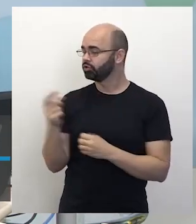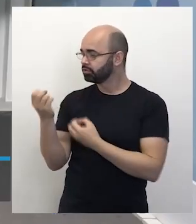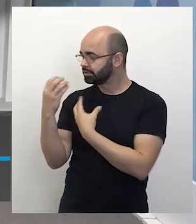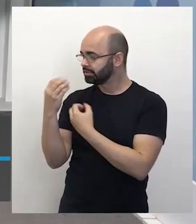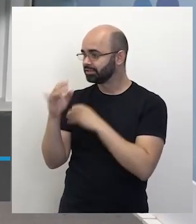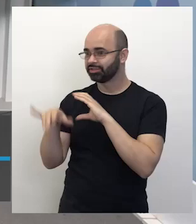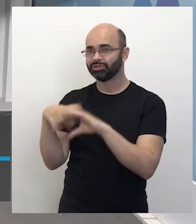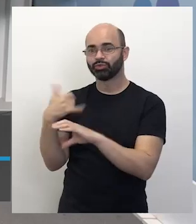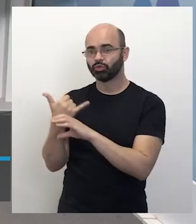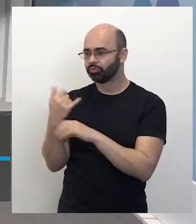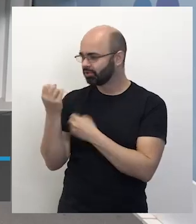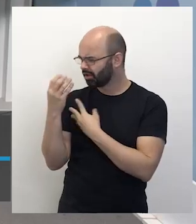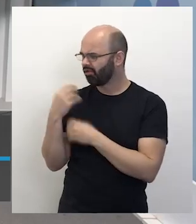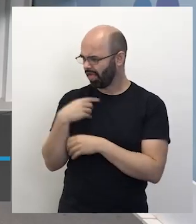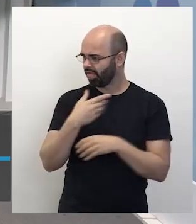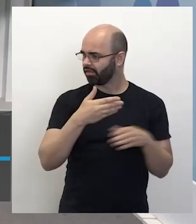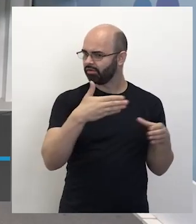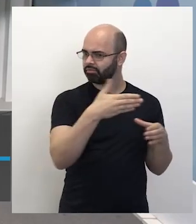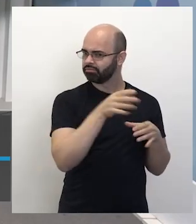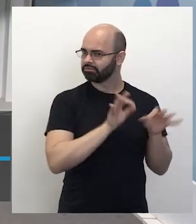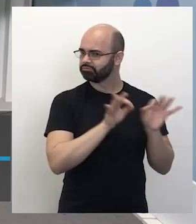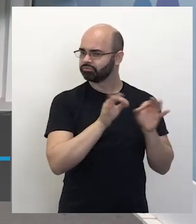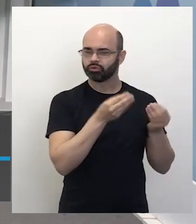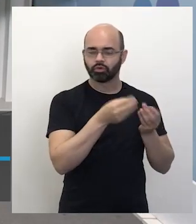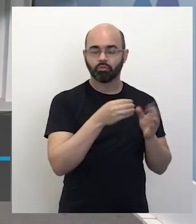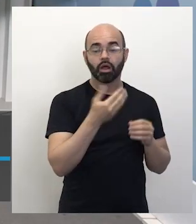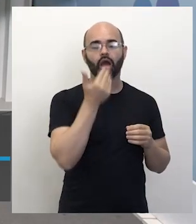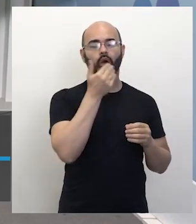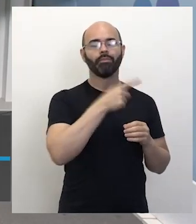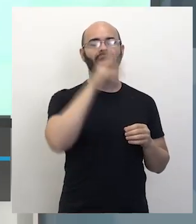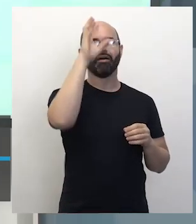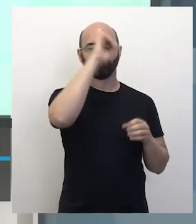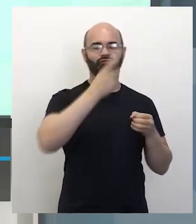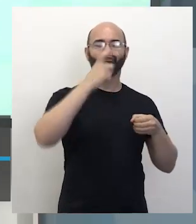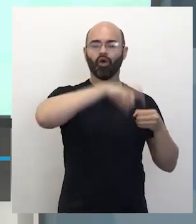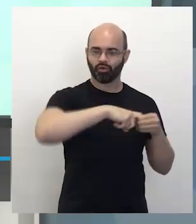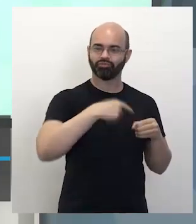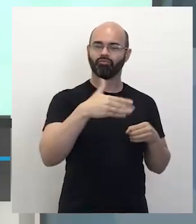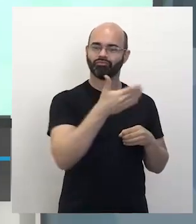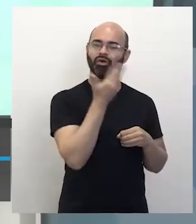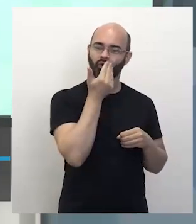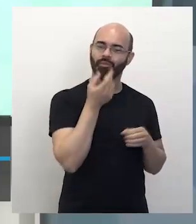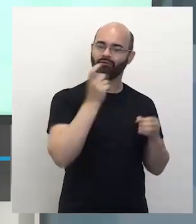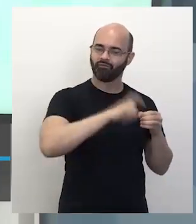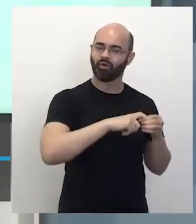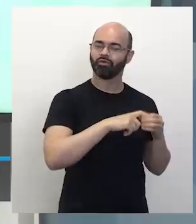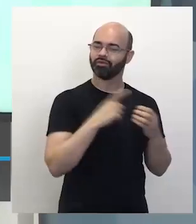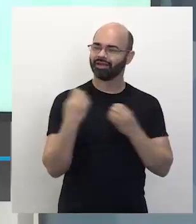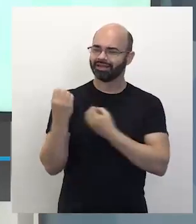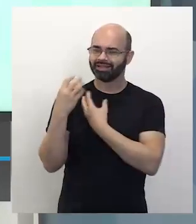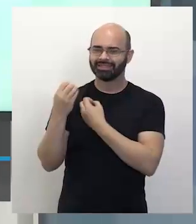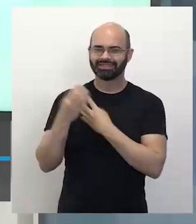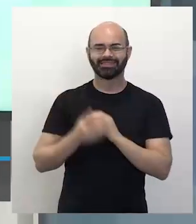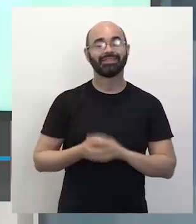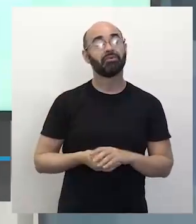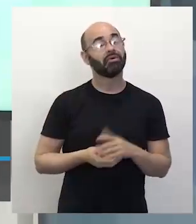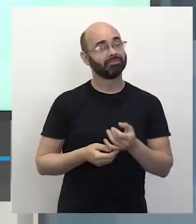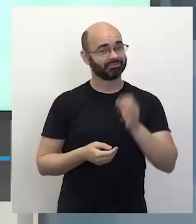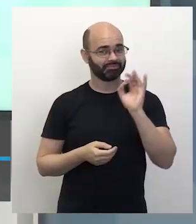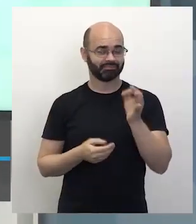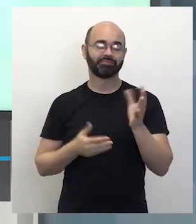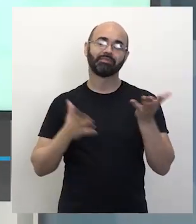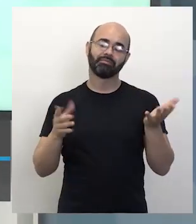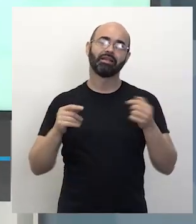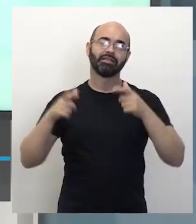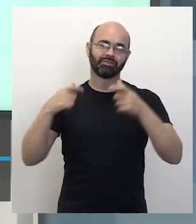Então, né, é sensacional. Esse é o potencial, o lado positivo da internet. Só que, ao mesmo tempo, a gente tem algumas regiões da internet que a gente só